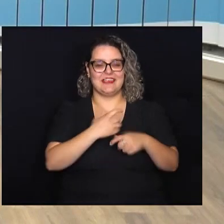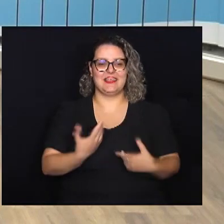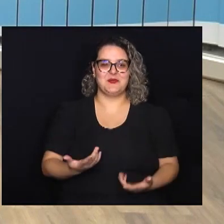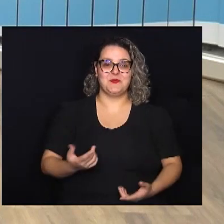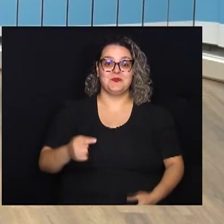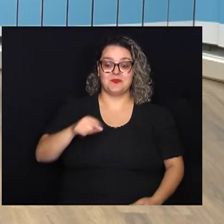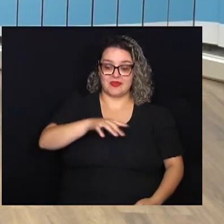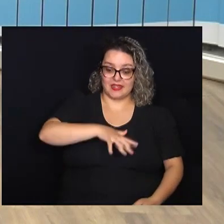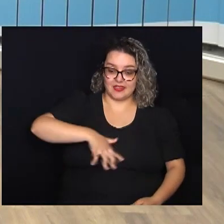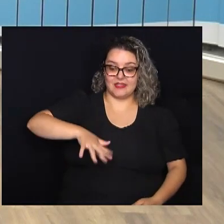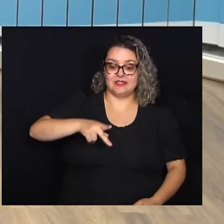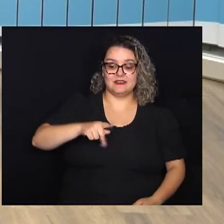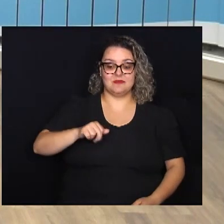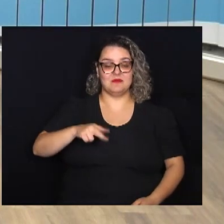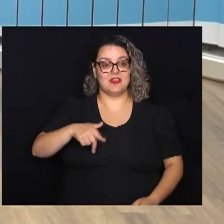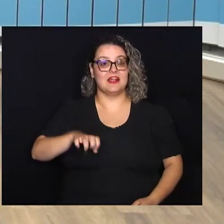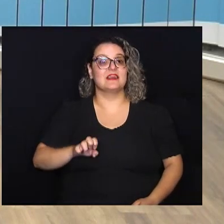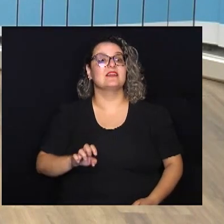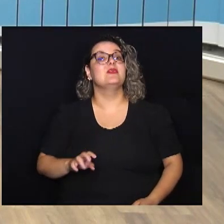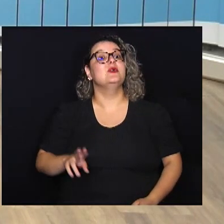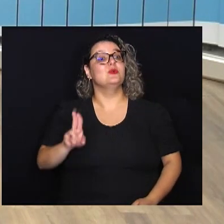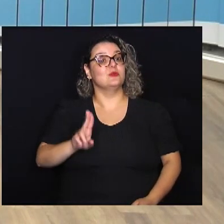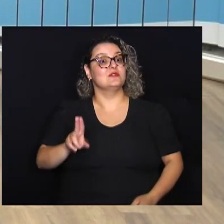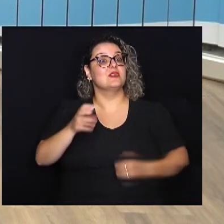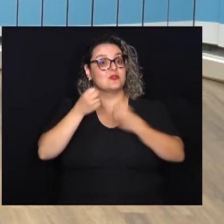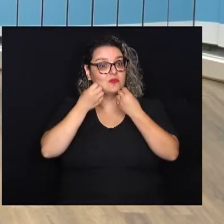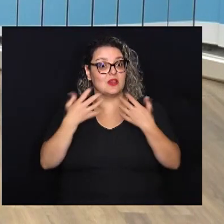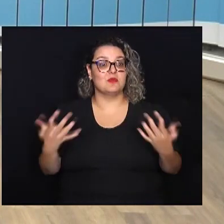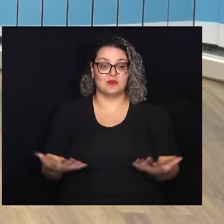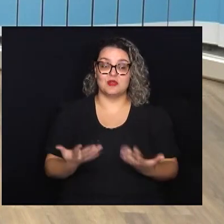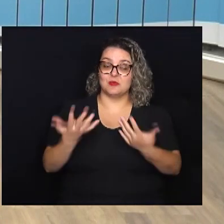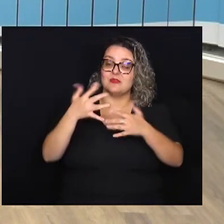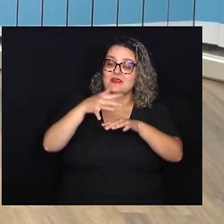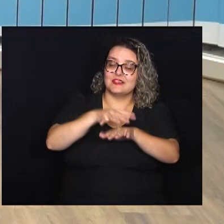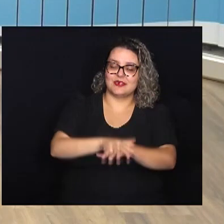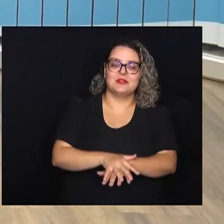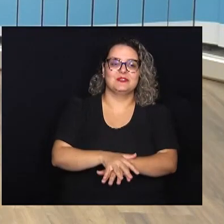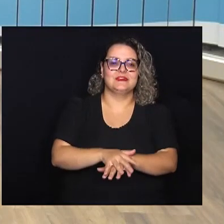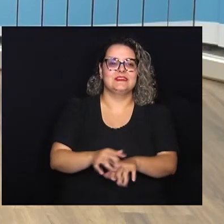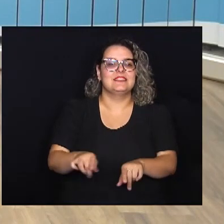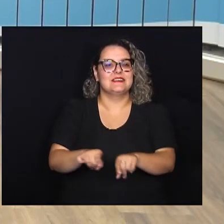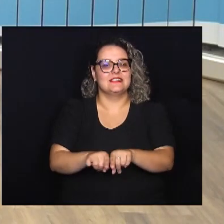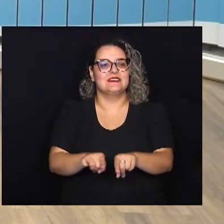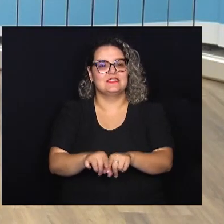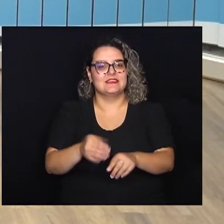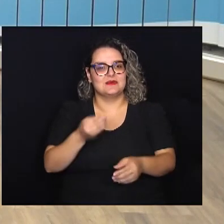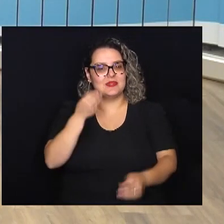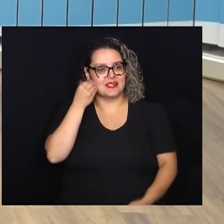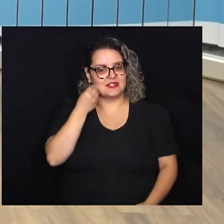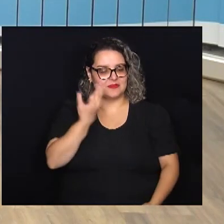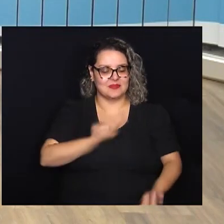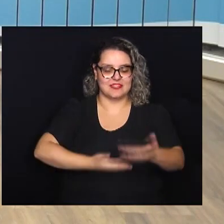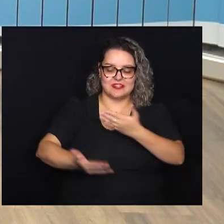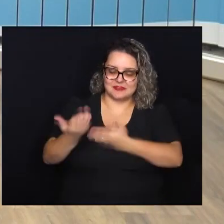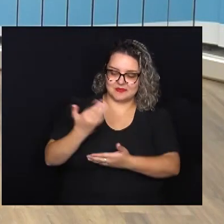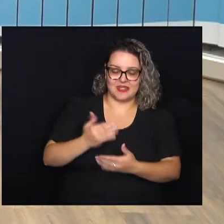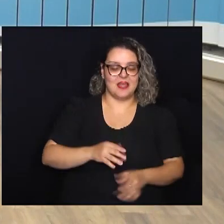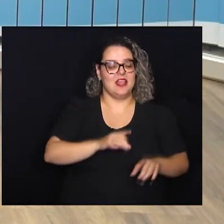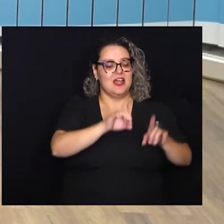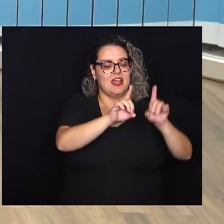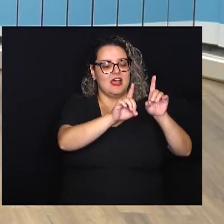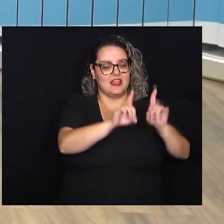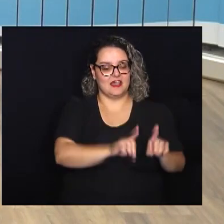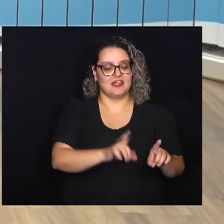Parque seja bem utilizado promovendo aí a inclusão e essa troca de experiência entre as crianças que